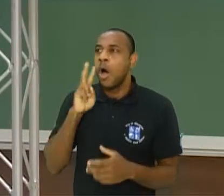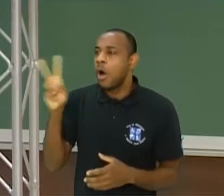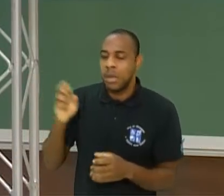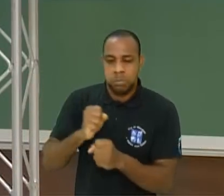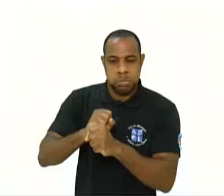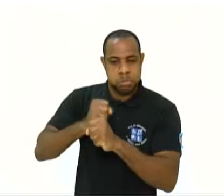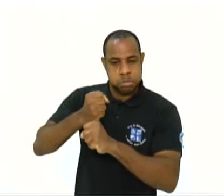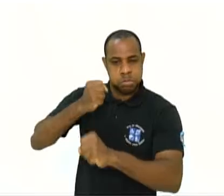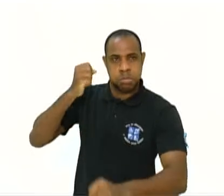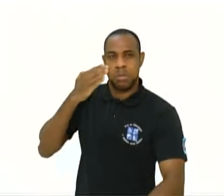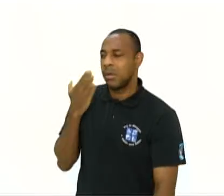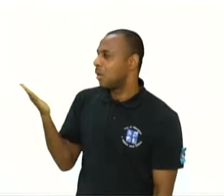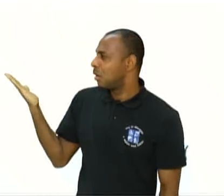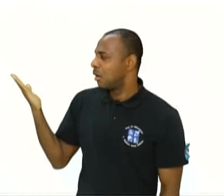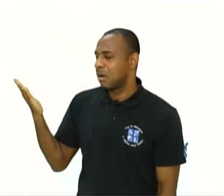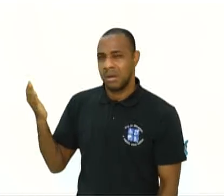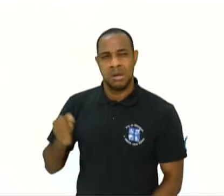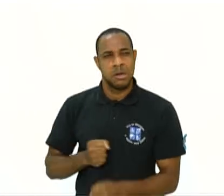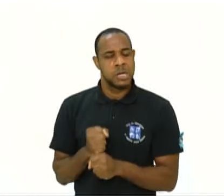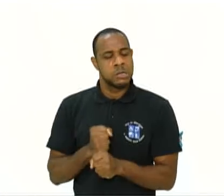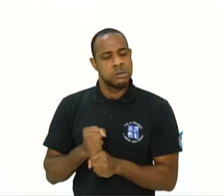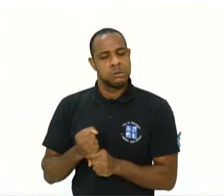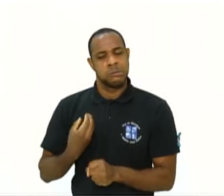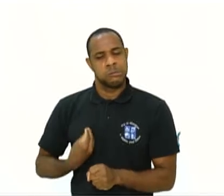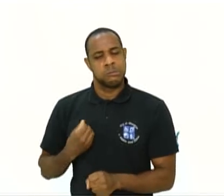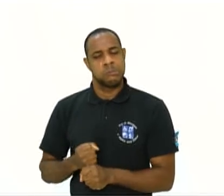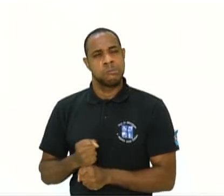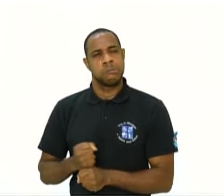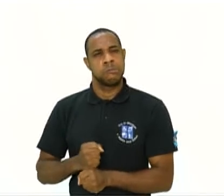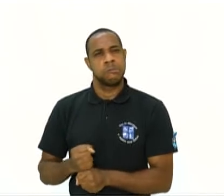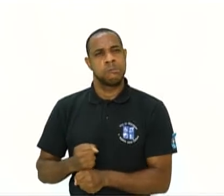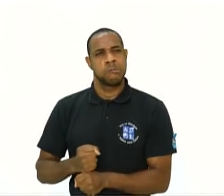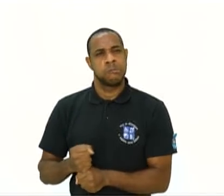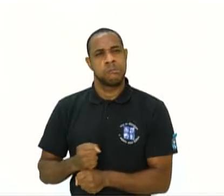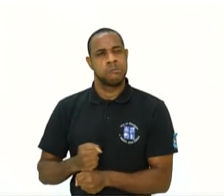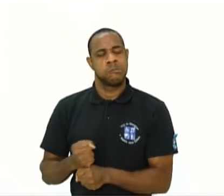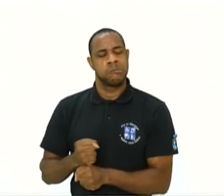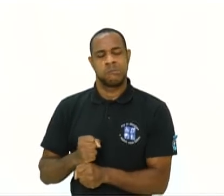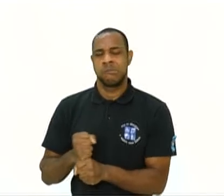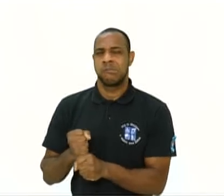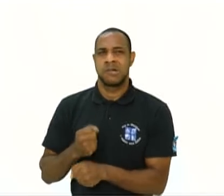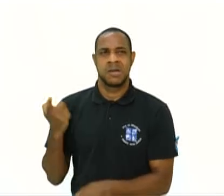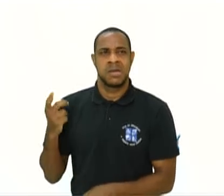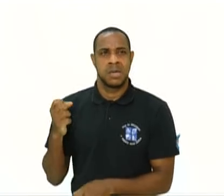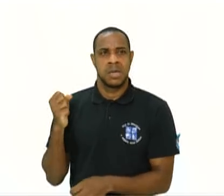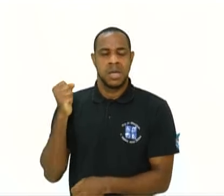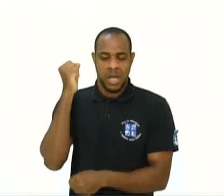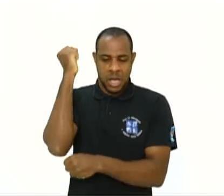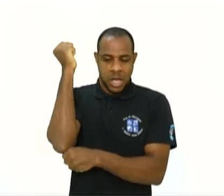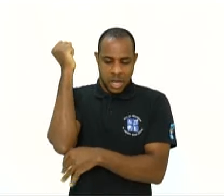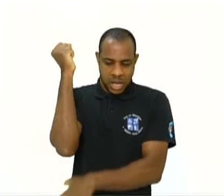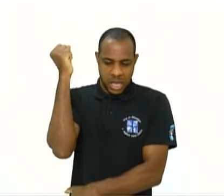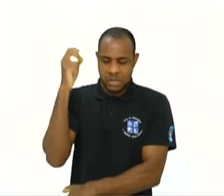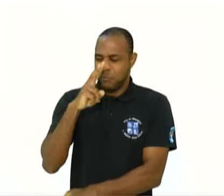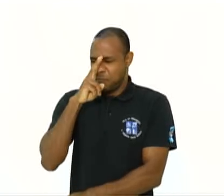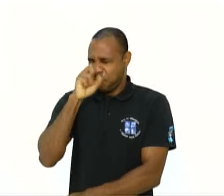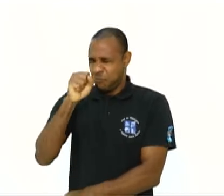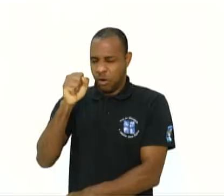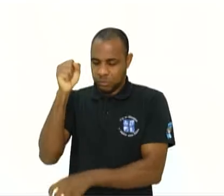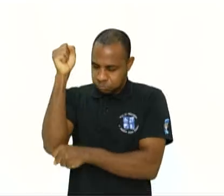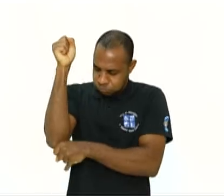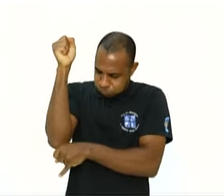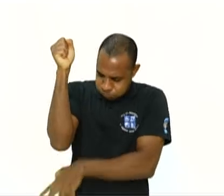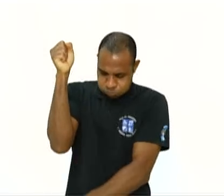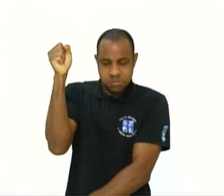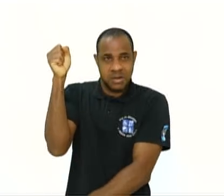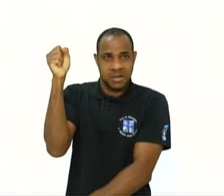né? E ela dura muitos e muitos anos, né? Ela é uma raiz muito forte também. Então,